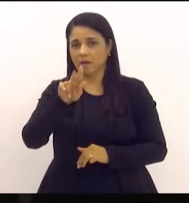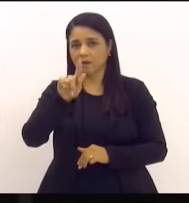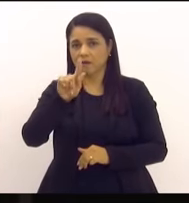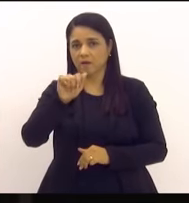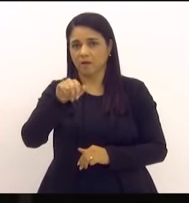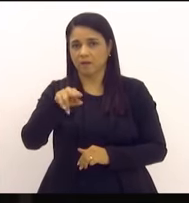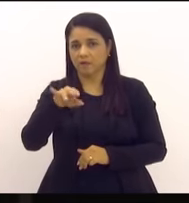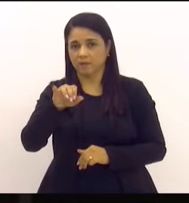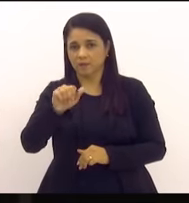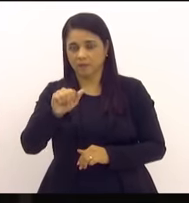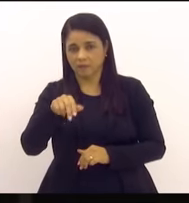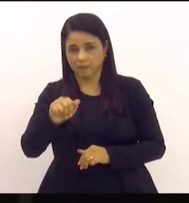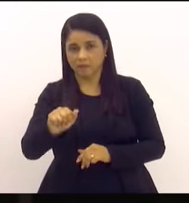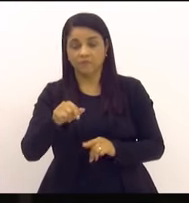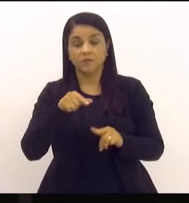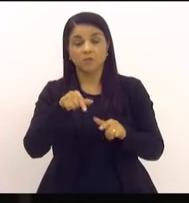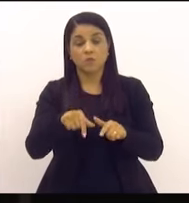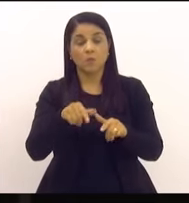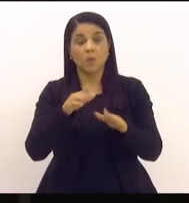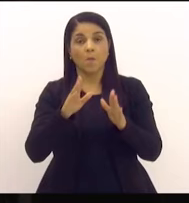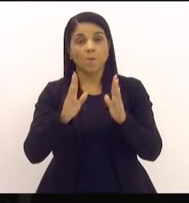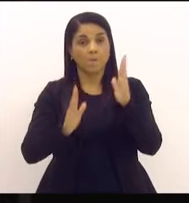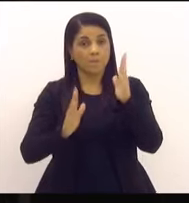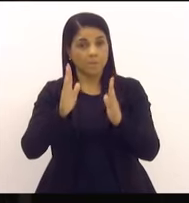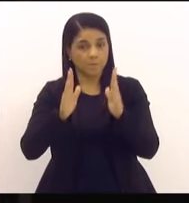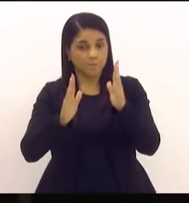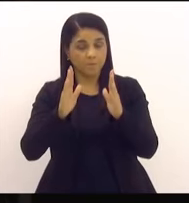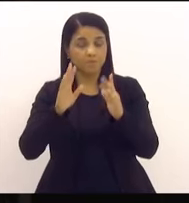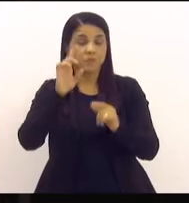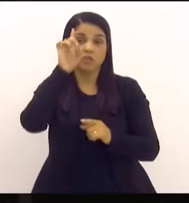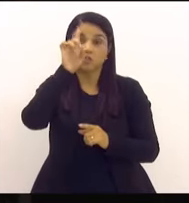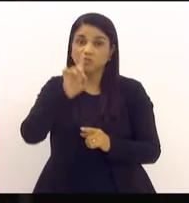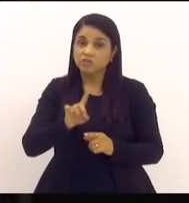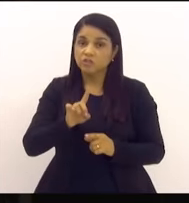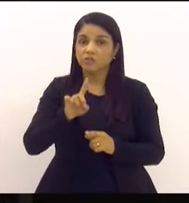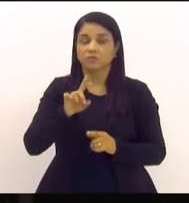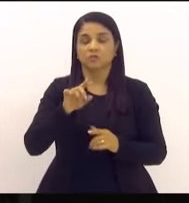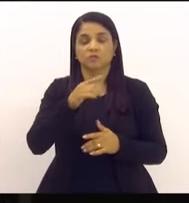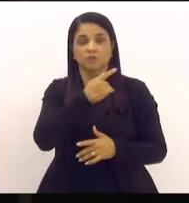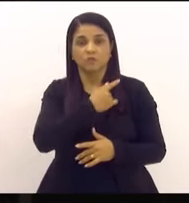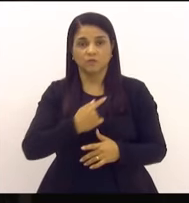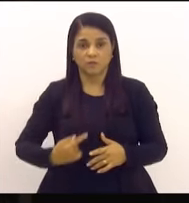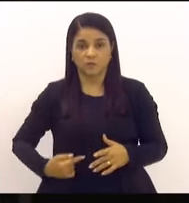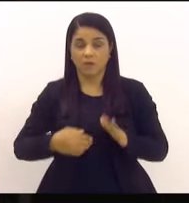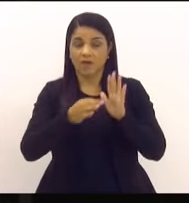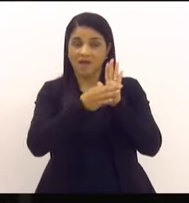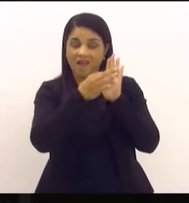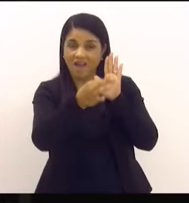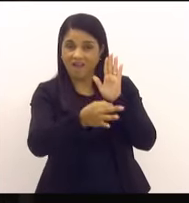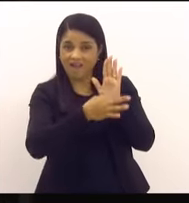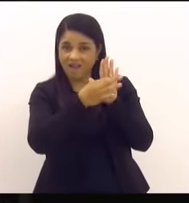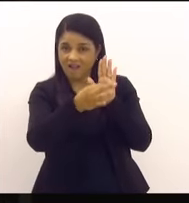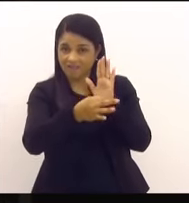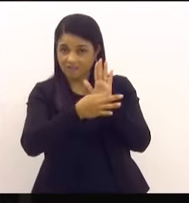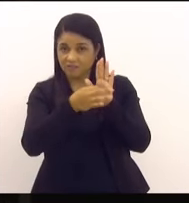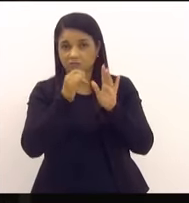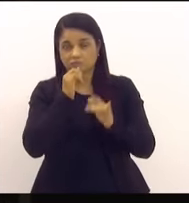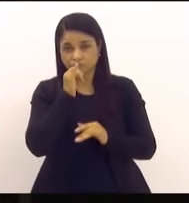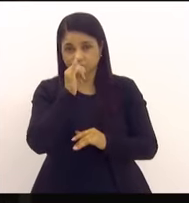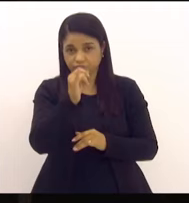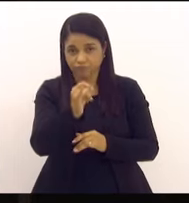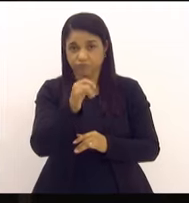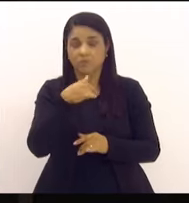uma conjuntura específica de um momento que é direito do governador. Portanto, a crítica, presidente, está colocada. Faço